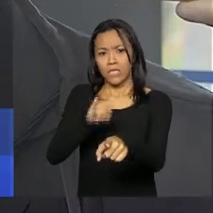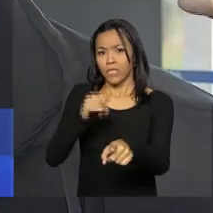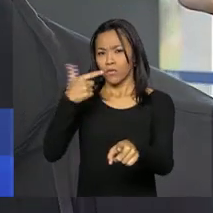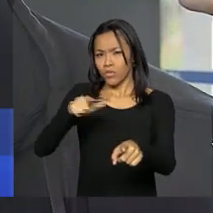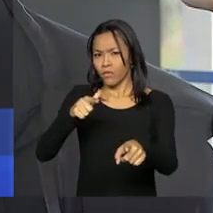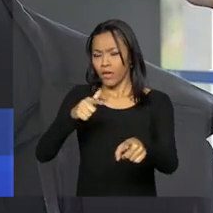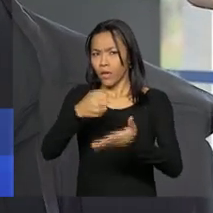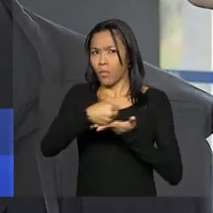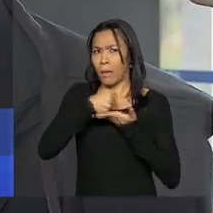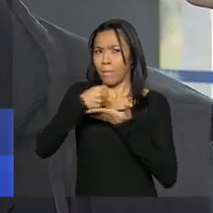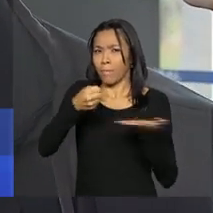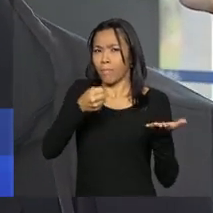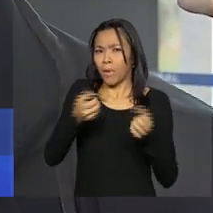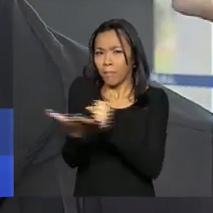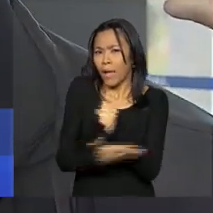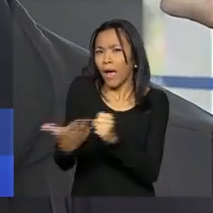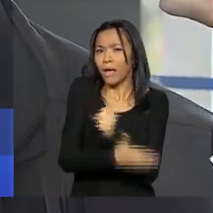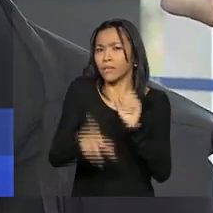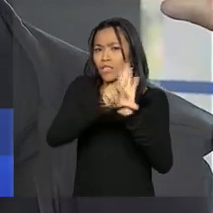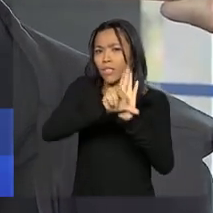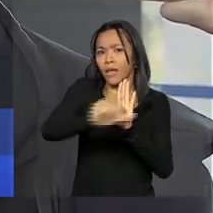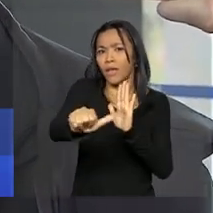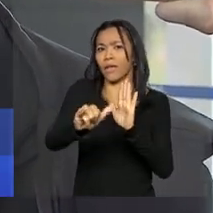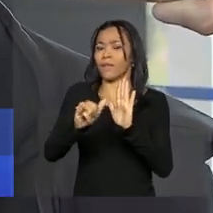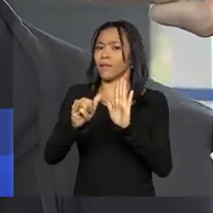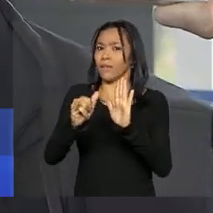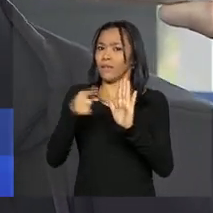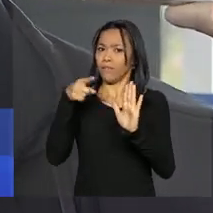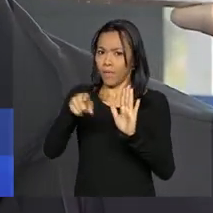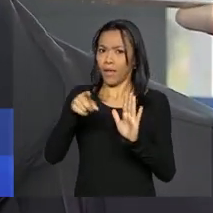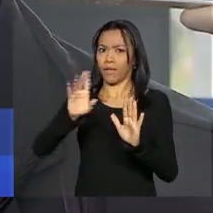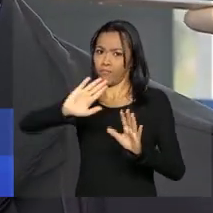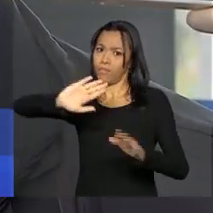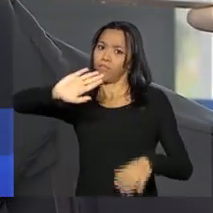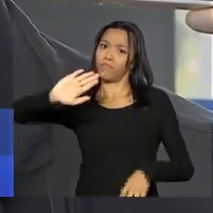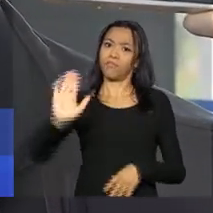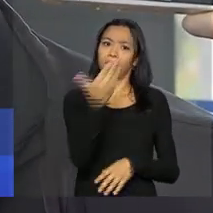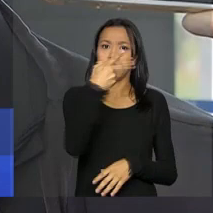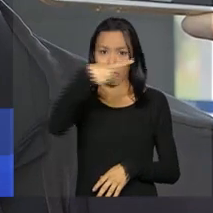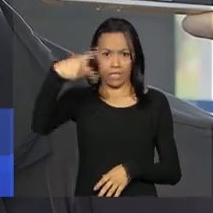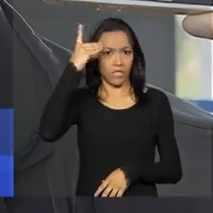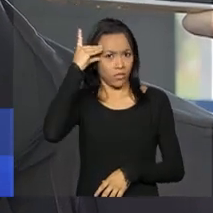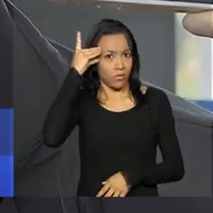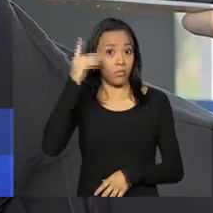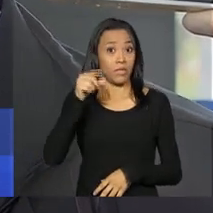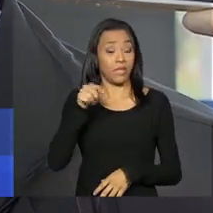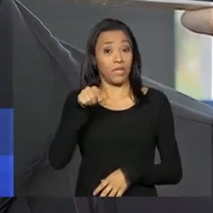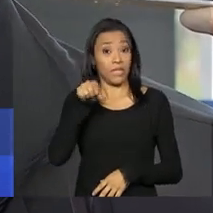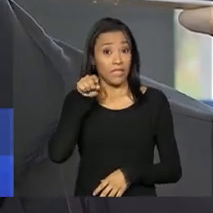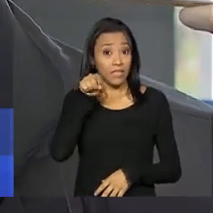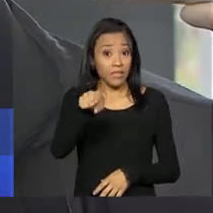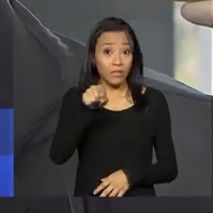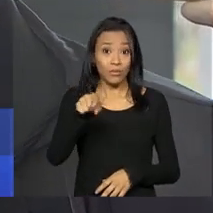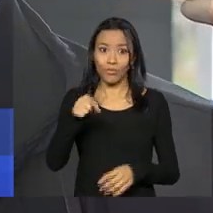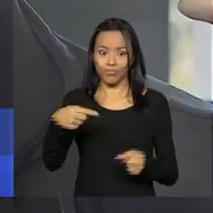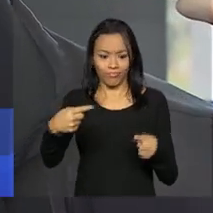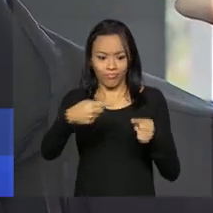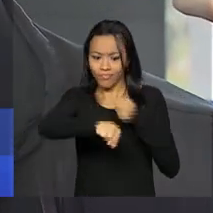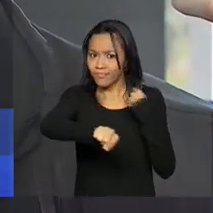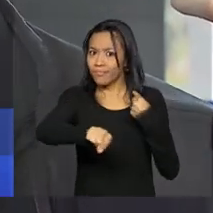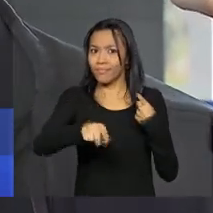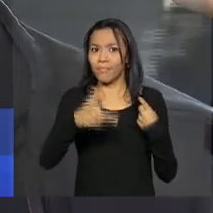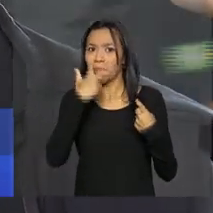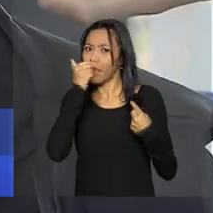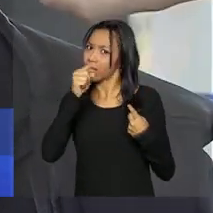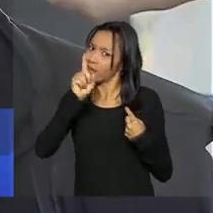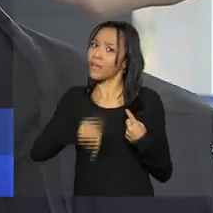que respalde o processo de impedimento, esse processo não se enquadra no figurino legal e transparece